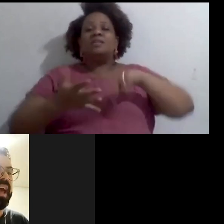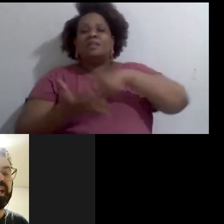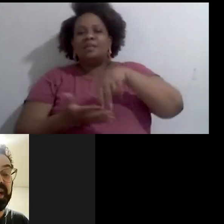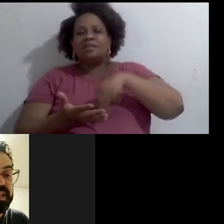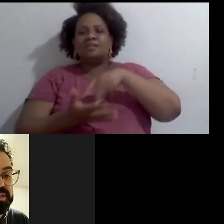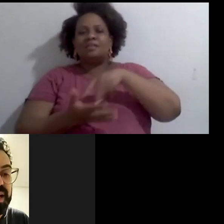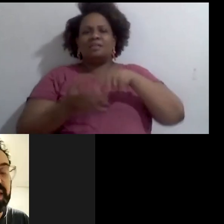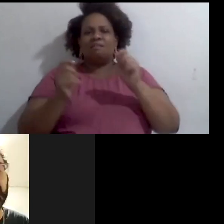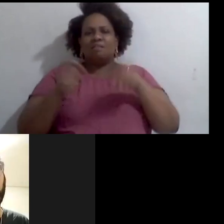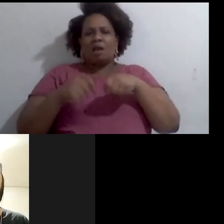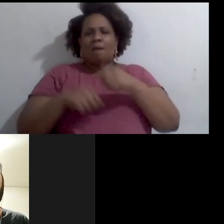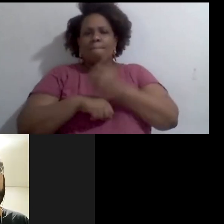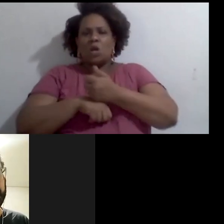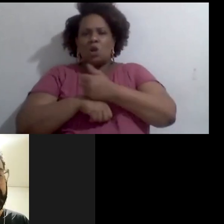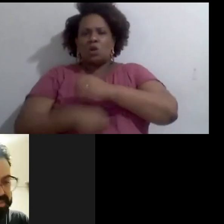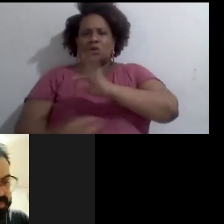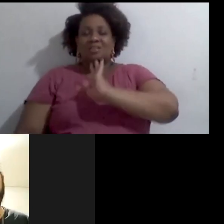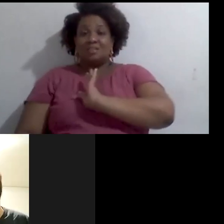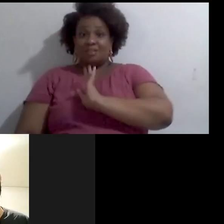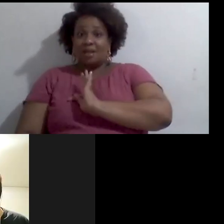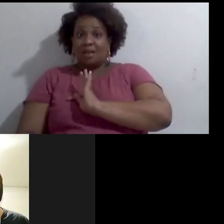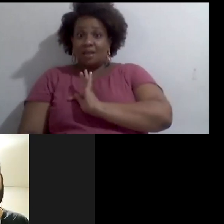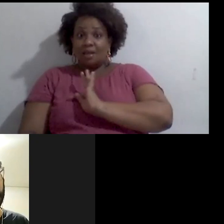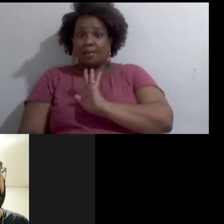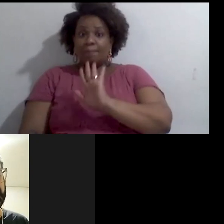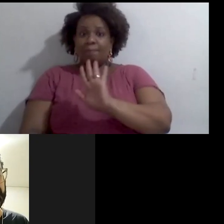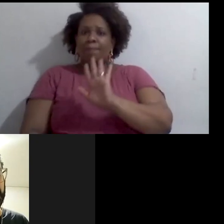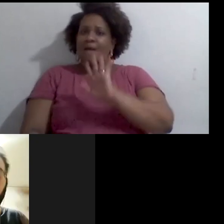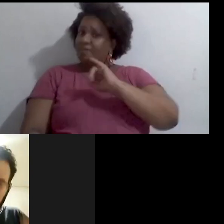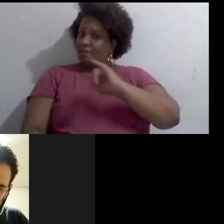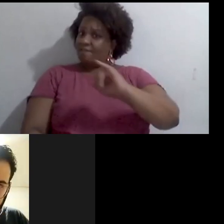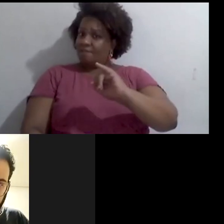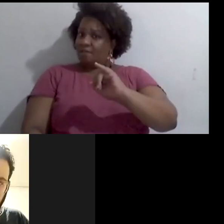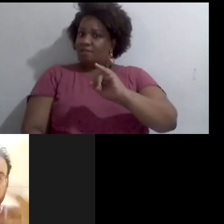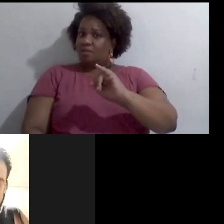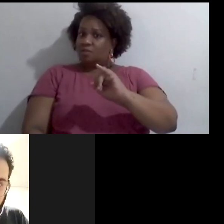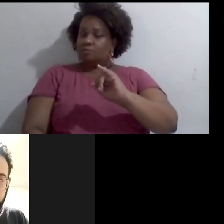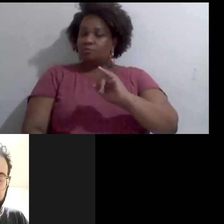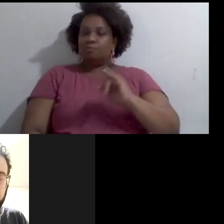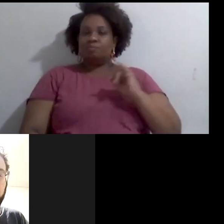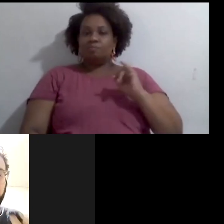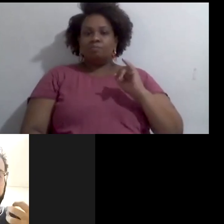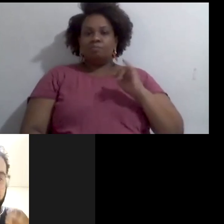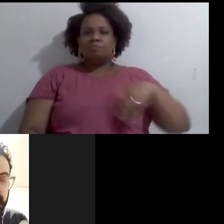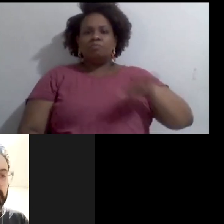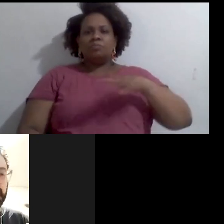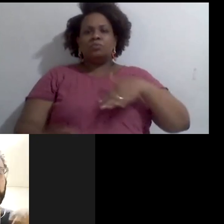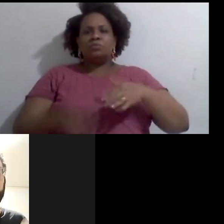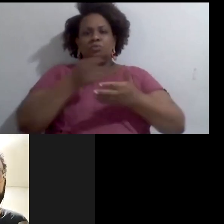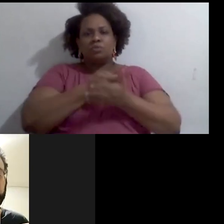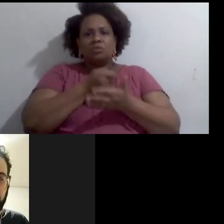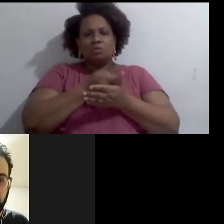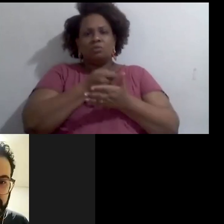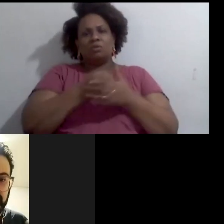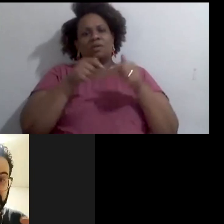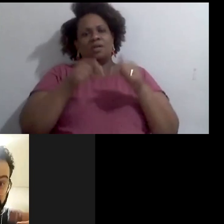capacidade técnica, isso e aquilo, mas assim, para salientar que muito do que está se cobrando agora, há muito tempo a gente